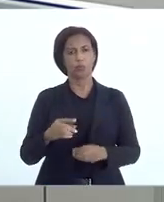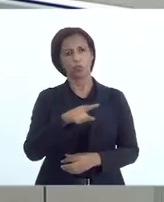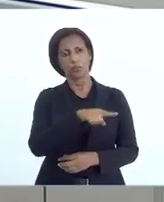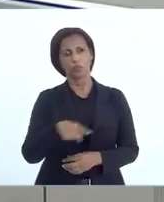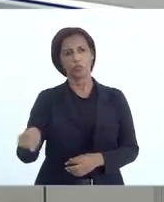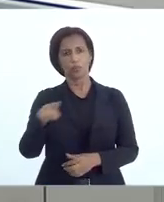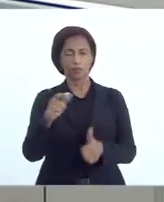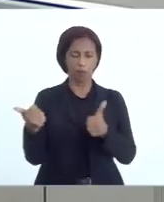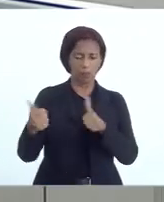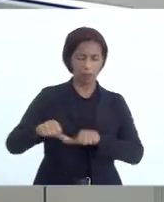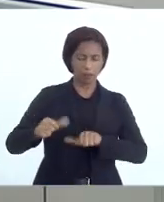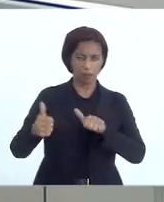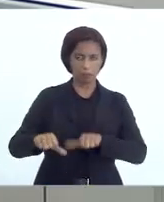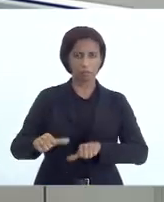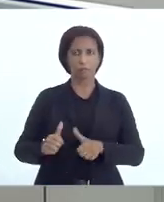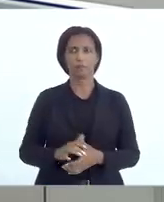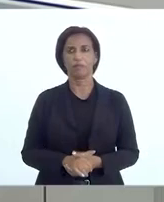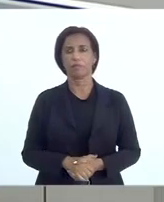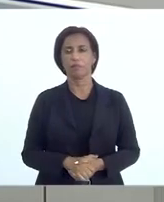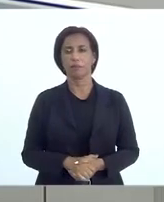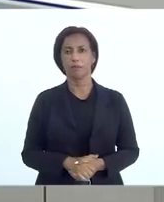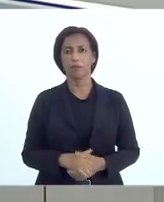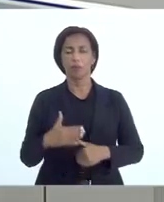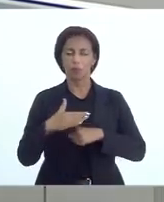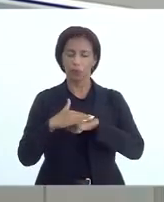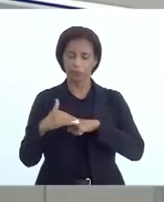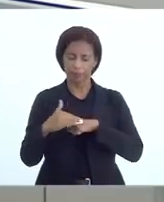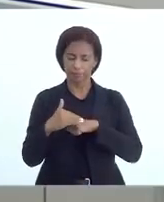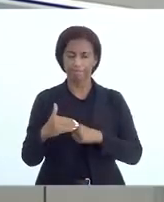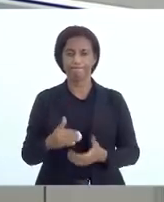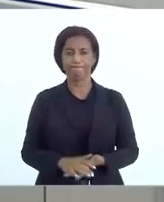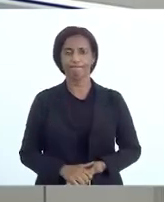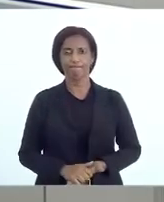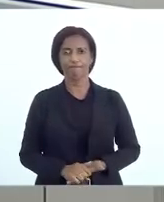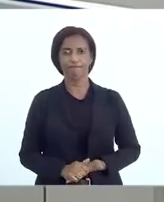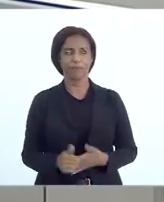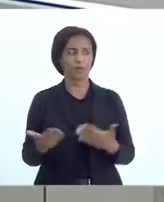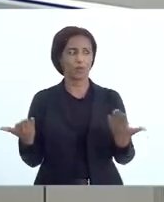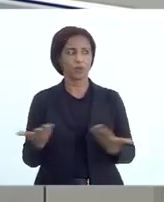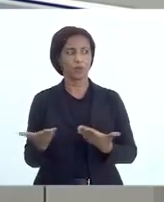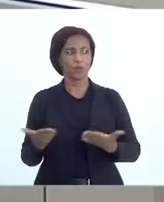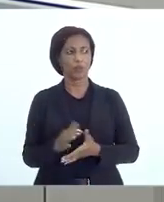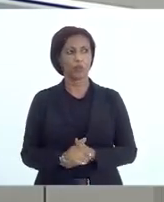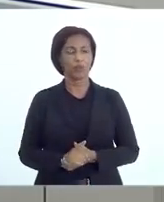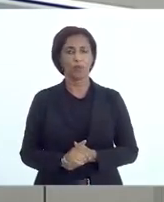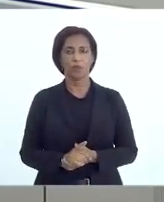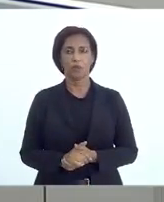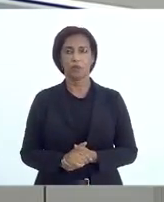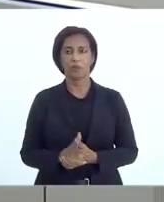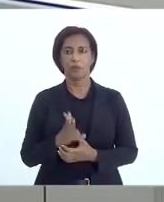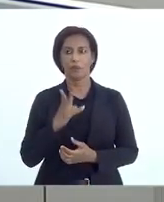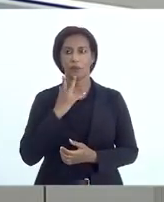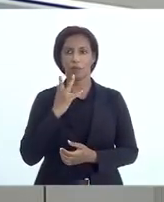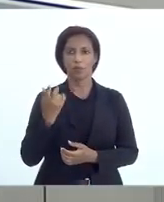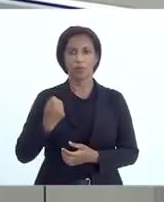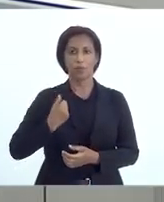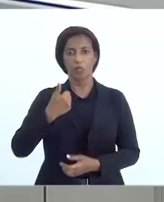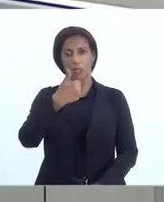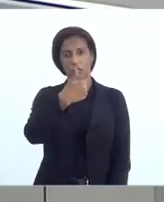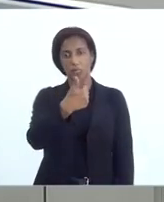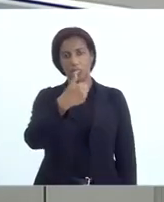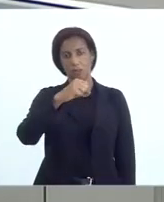os senhores irão analisar com carinho né E hoje eu queria deixar o número desse